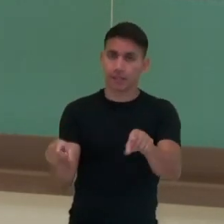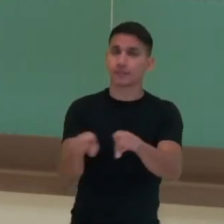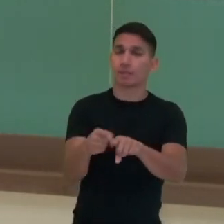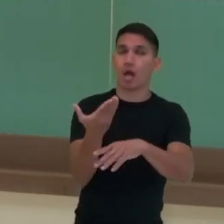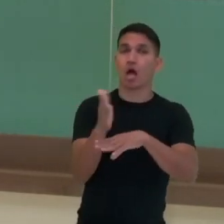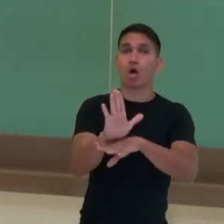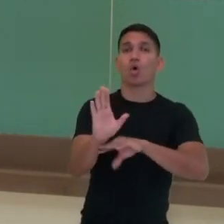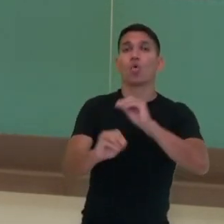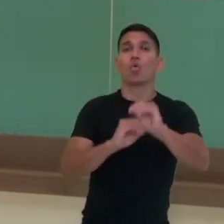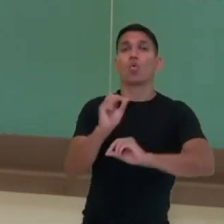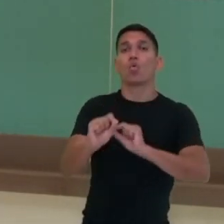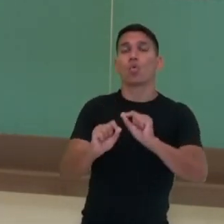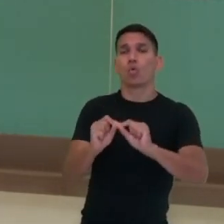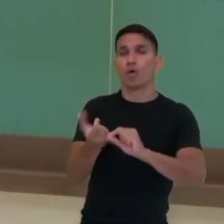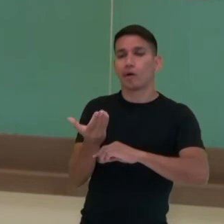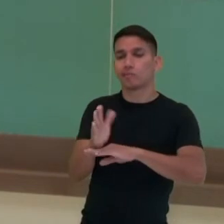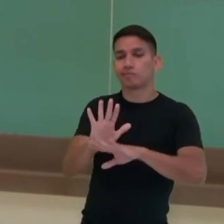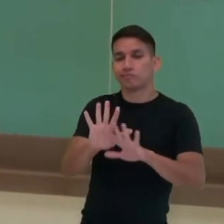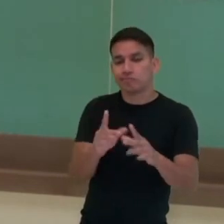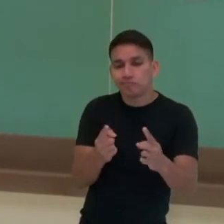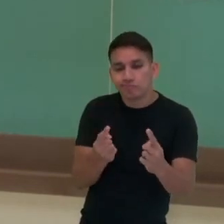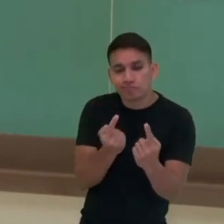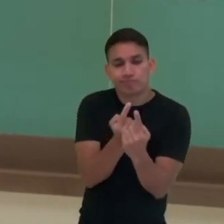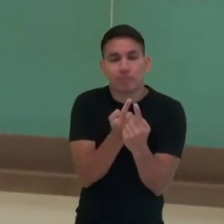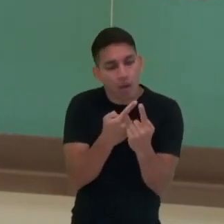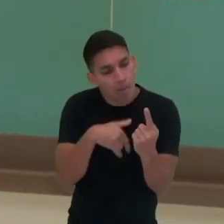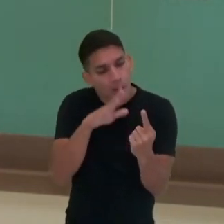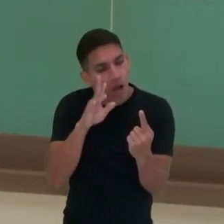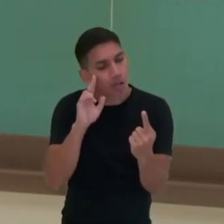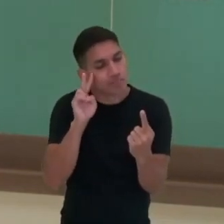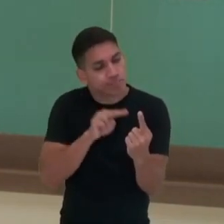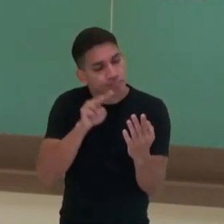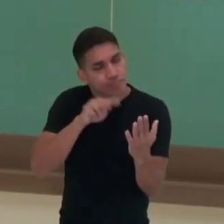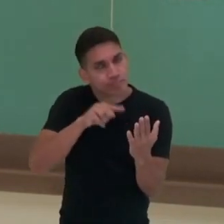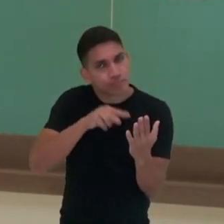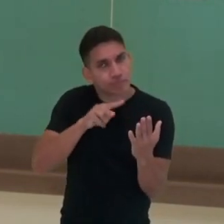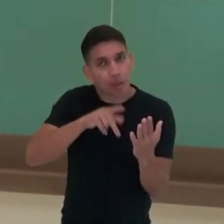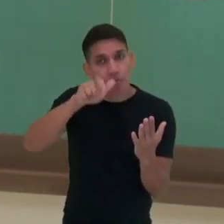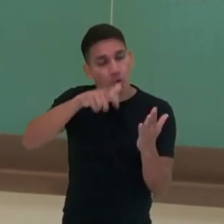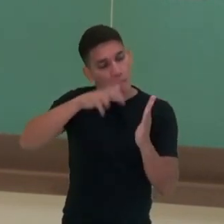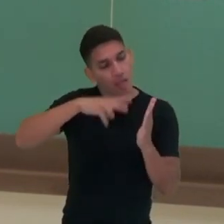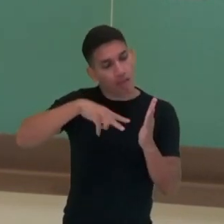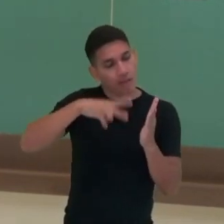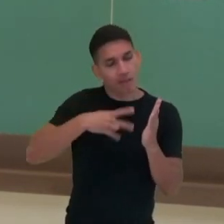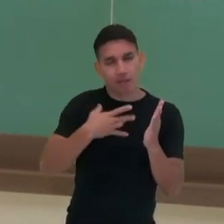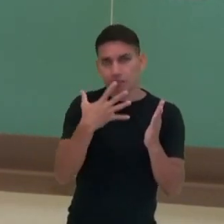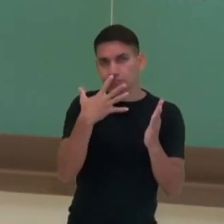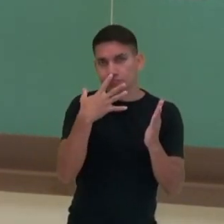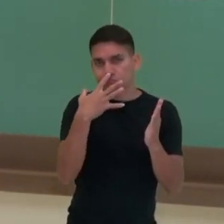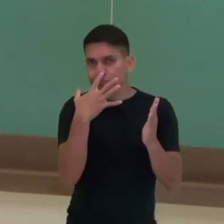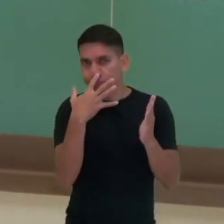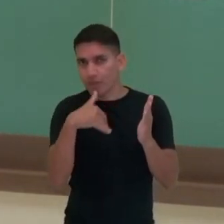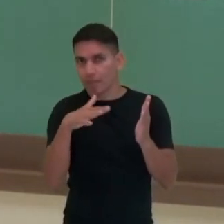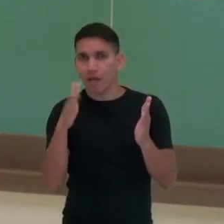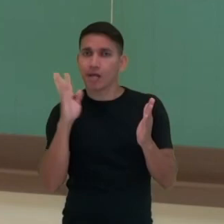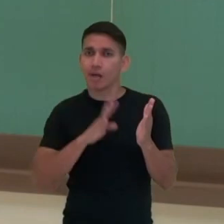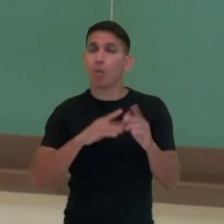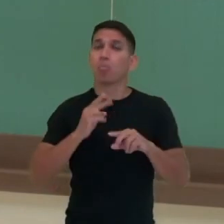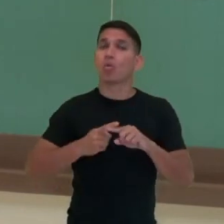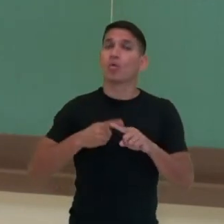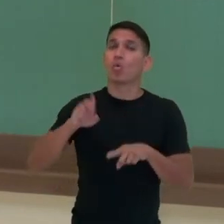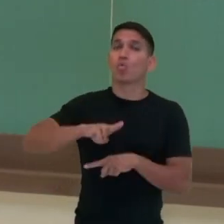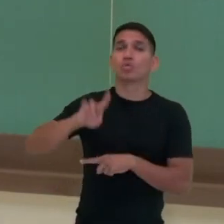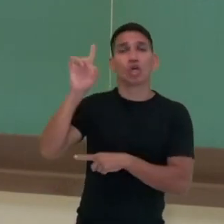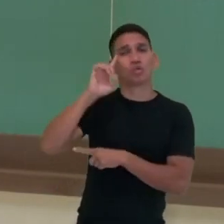a aproximar, né, então, o leitor, e porque são falas que são usadas no nosso dia a dia, por exemplo. E por